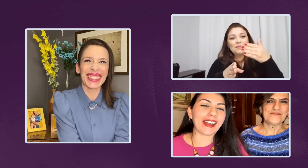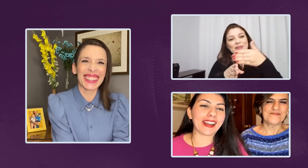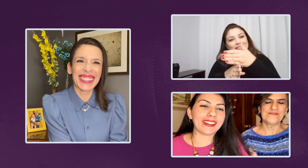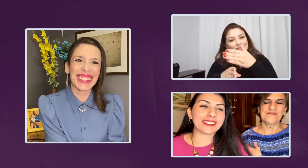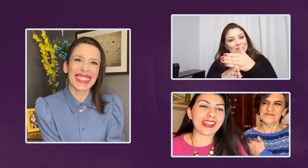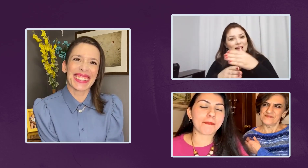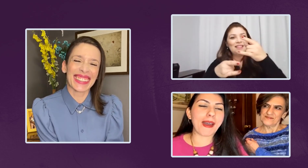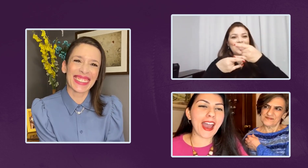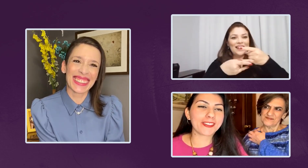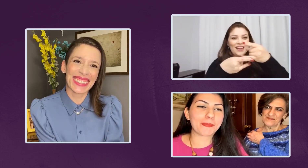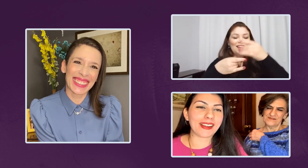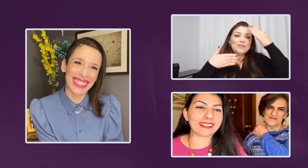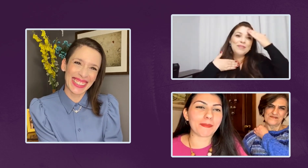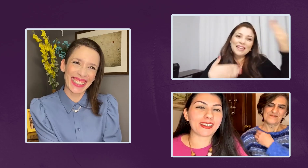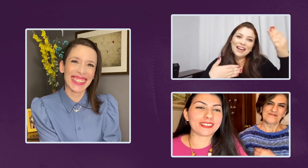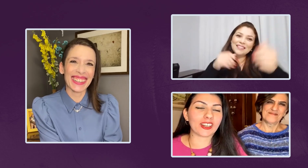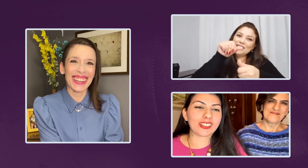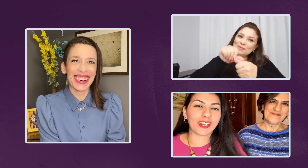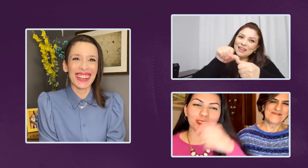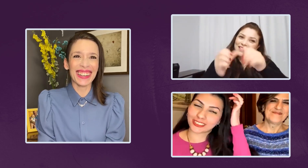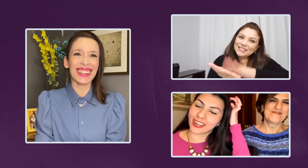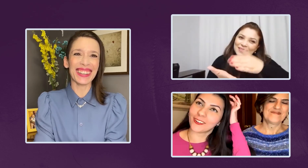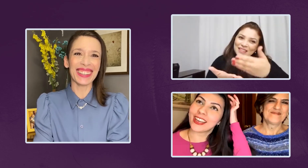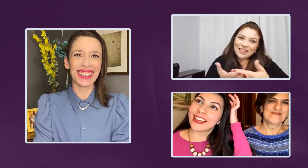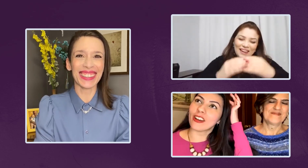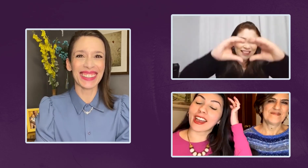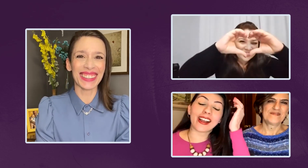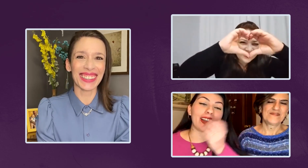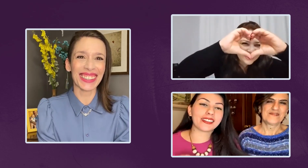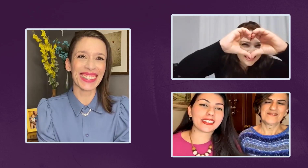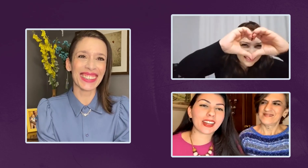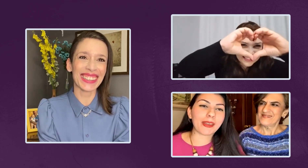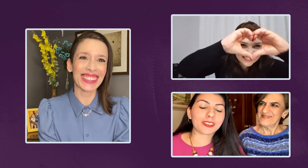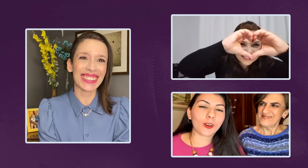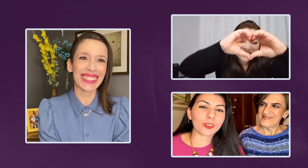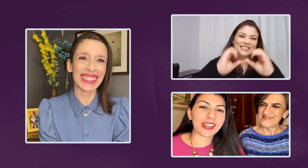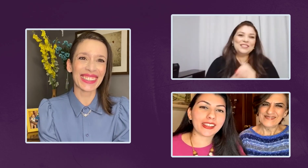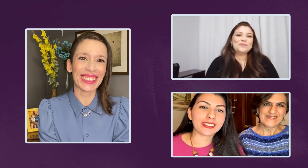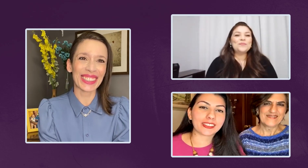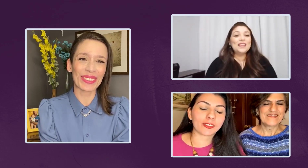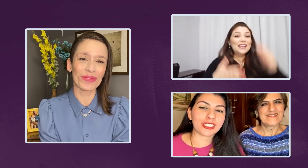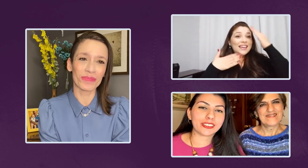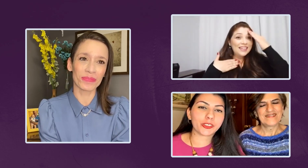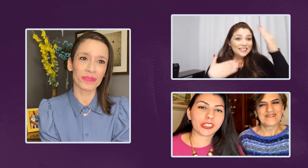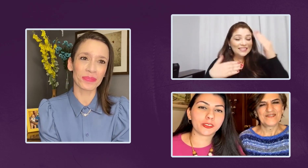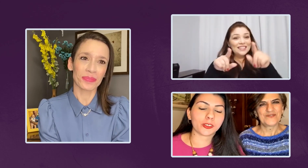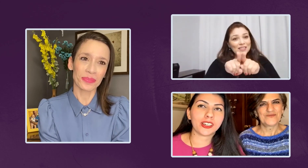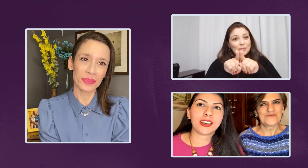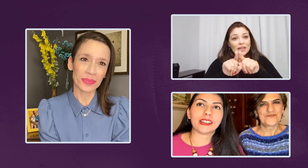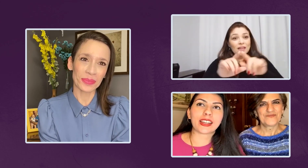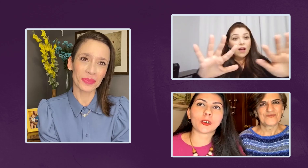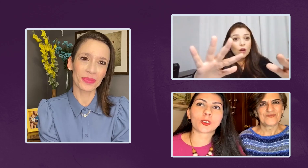Também quero agradecer a Paty pela interpretação e tradução. E eu quero agradecer também a todos aí que estão nos